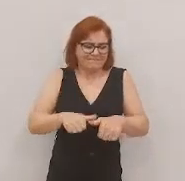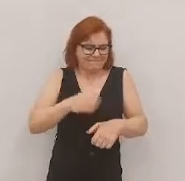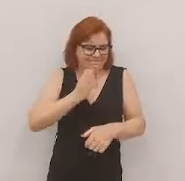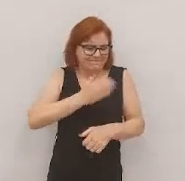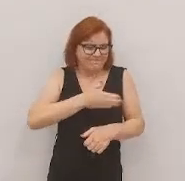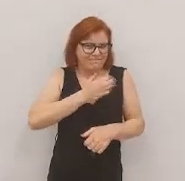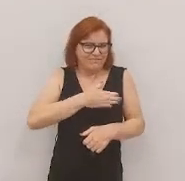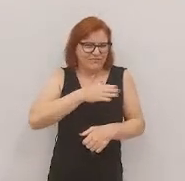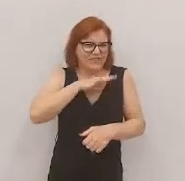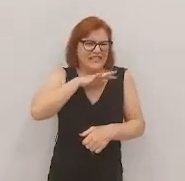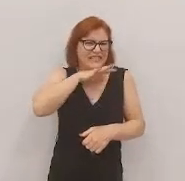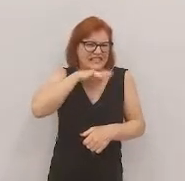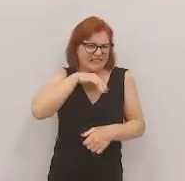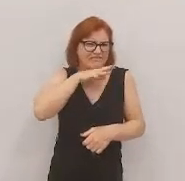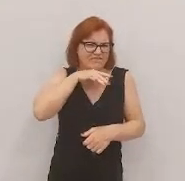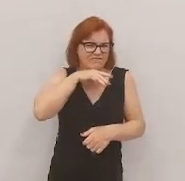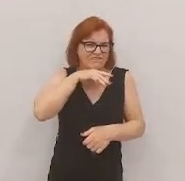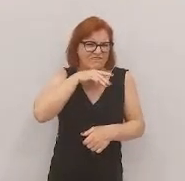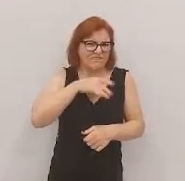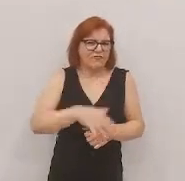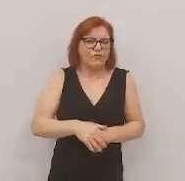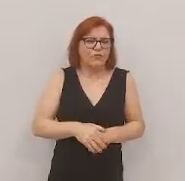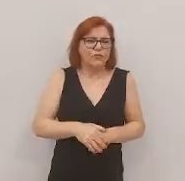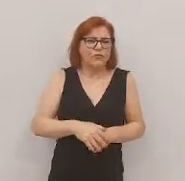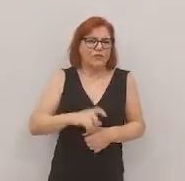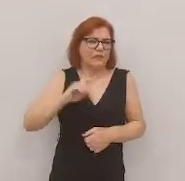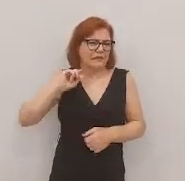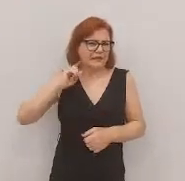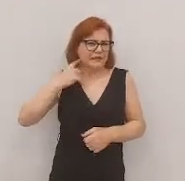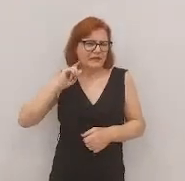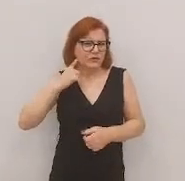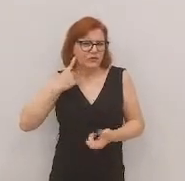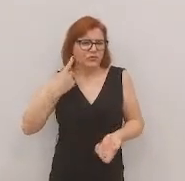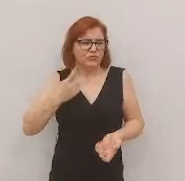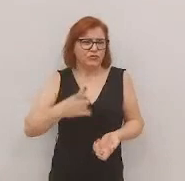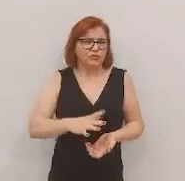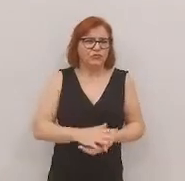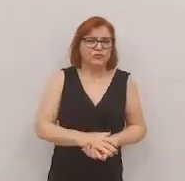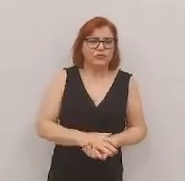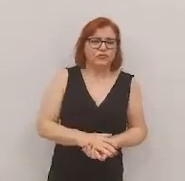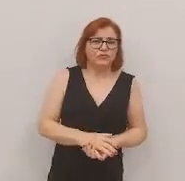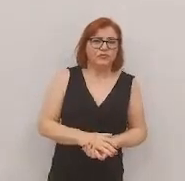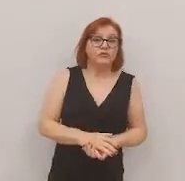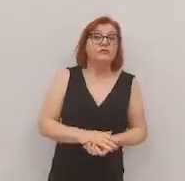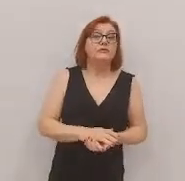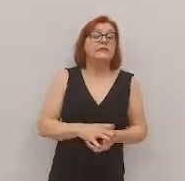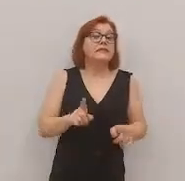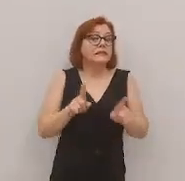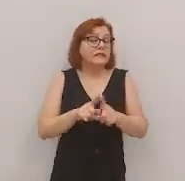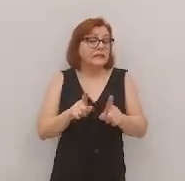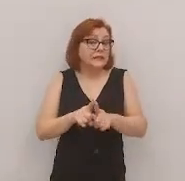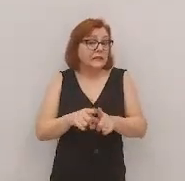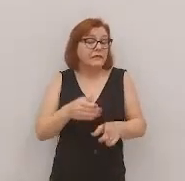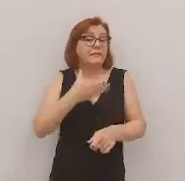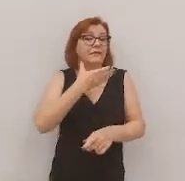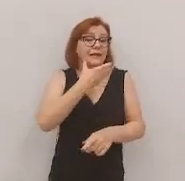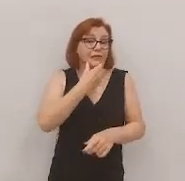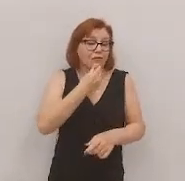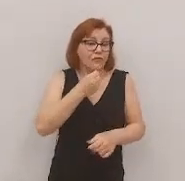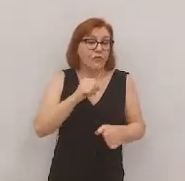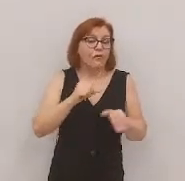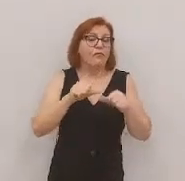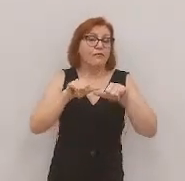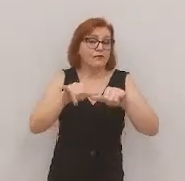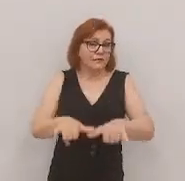coração. Então, ele corrompeu, e o homem ficou corrompido, porque o homem comeu